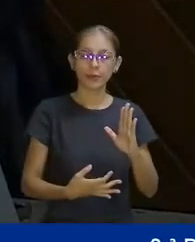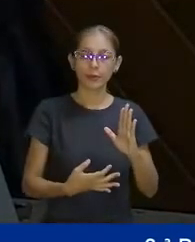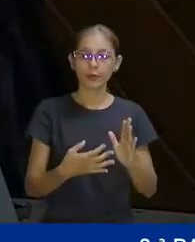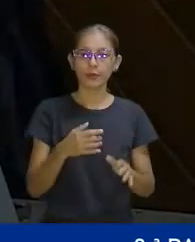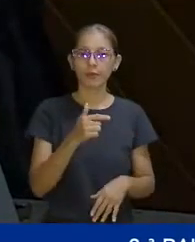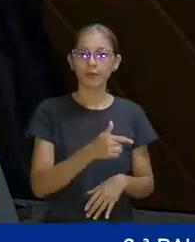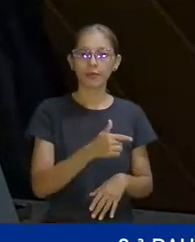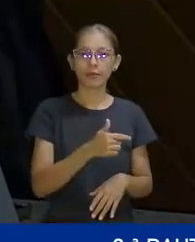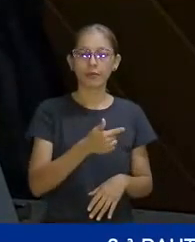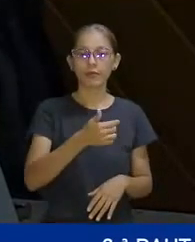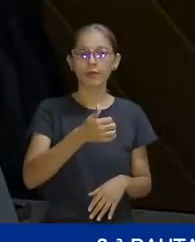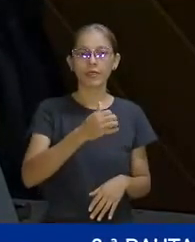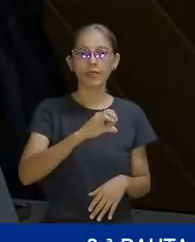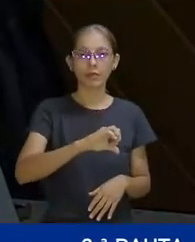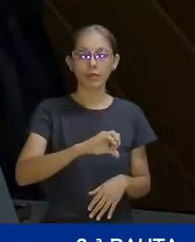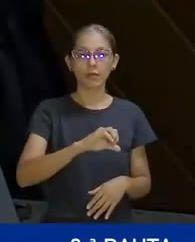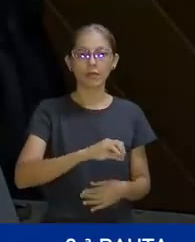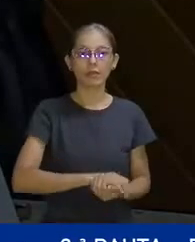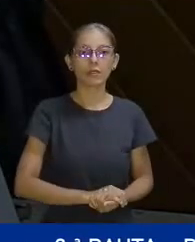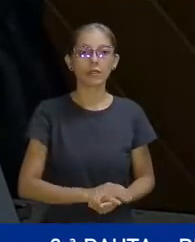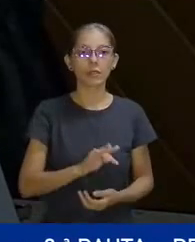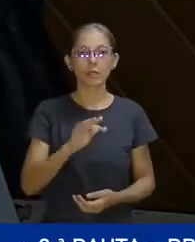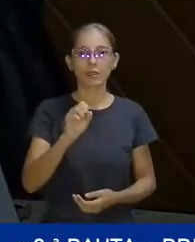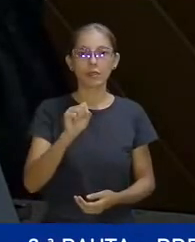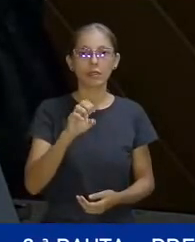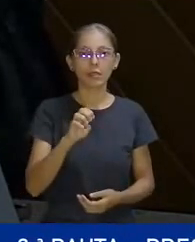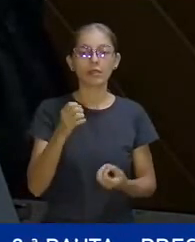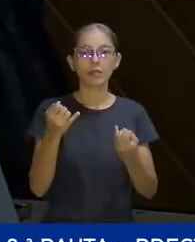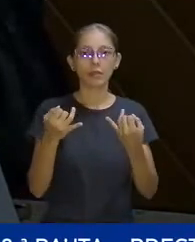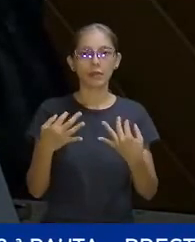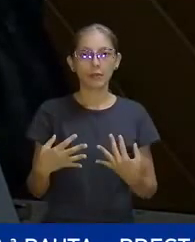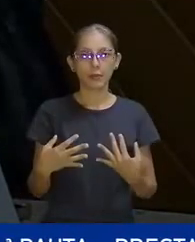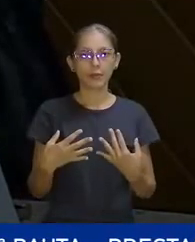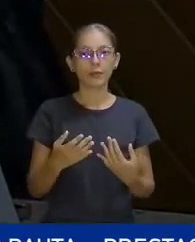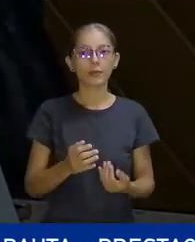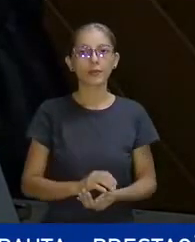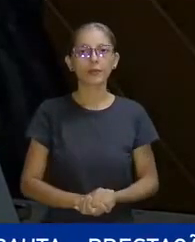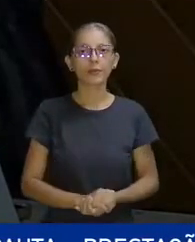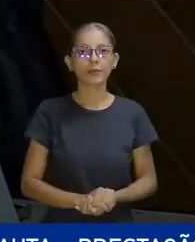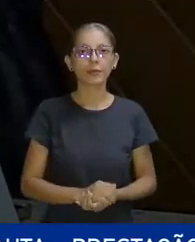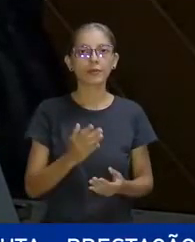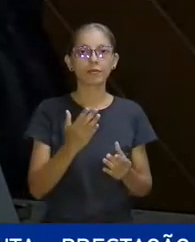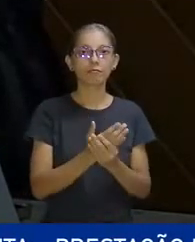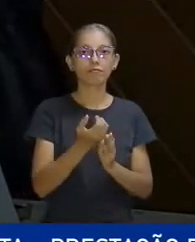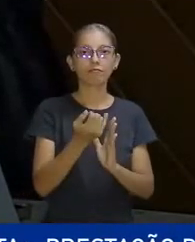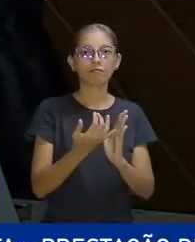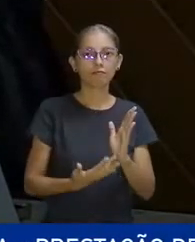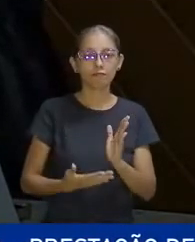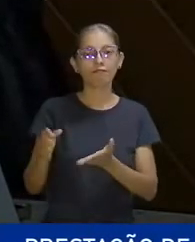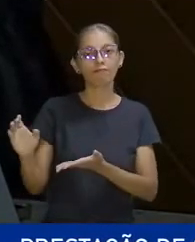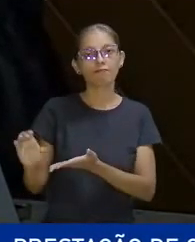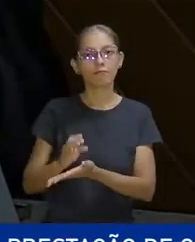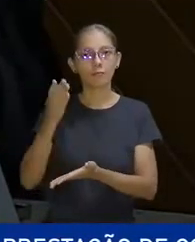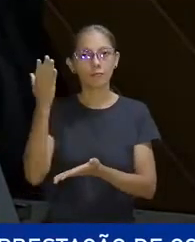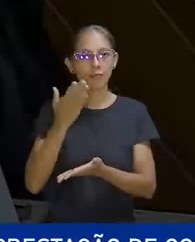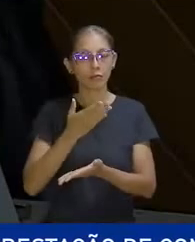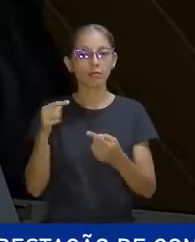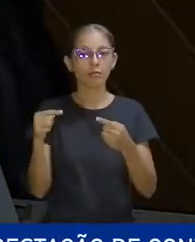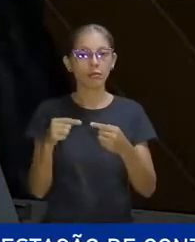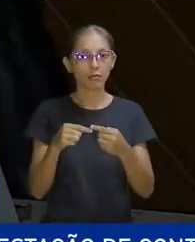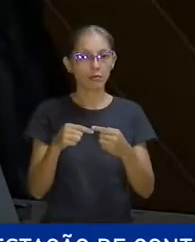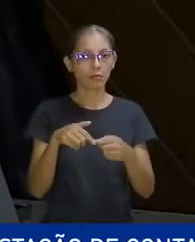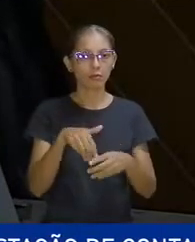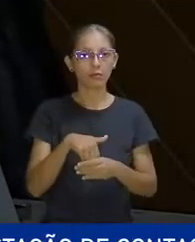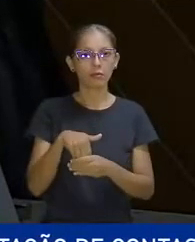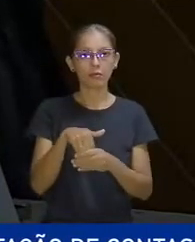23.607/2019 do TSE, e a ementa restou assim redigida: embargo de declaração, prestação de contas, eleições de